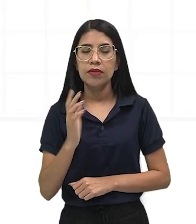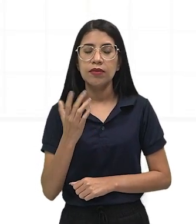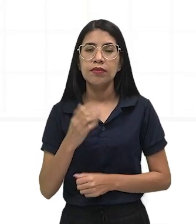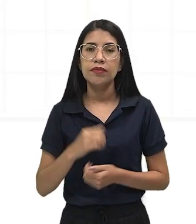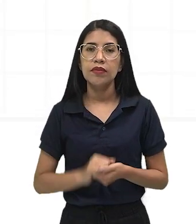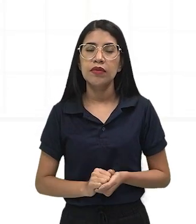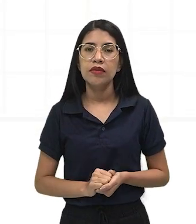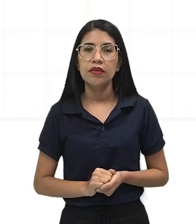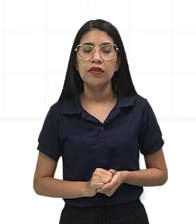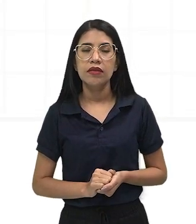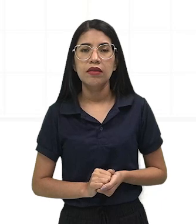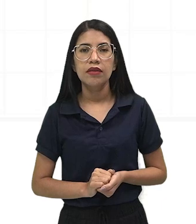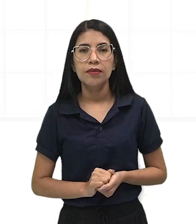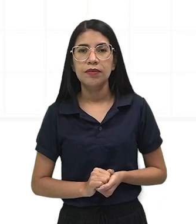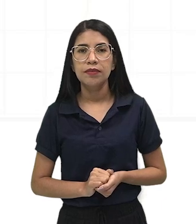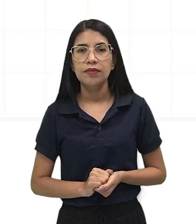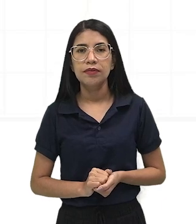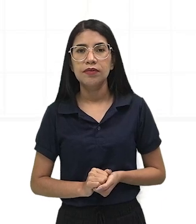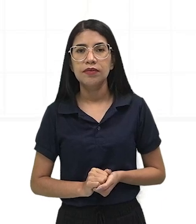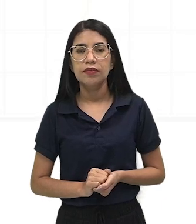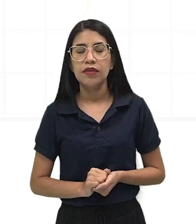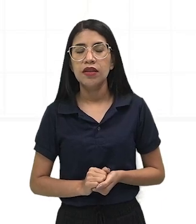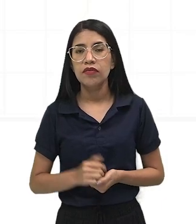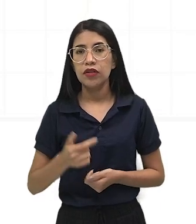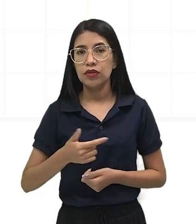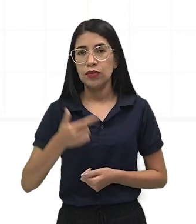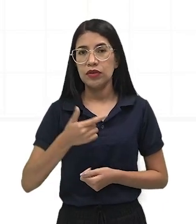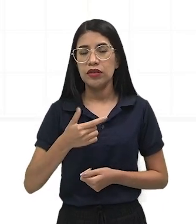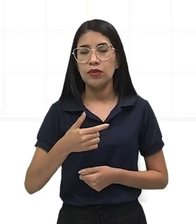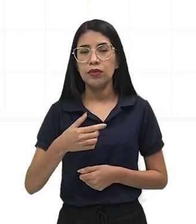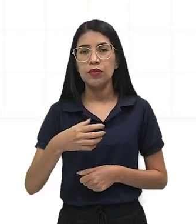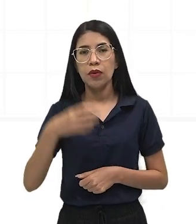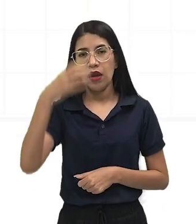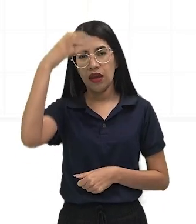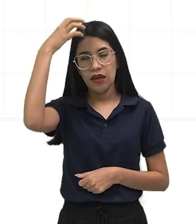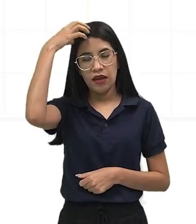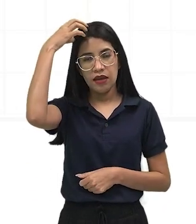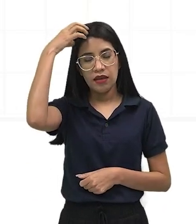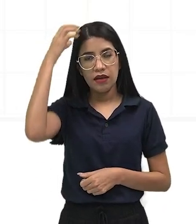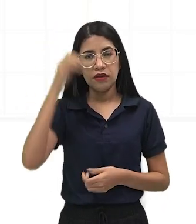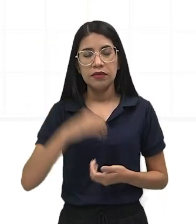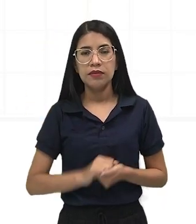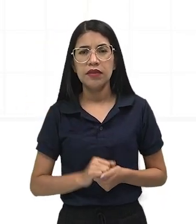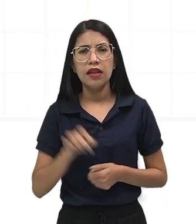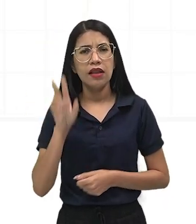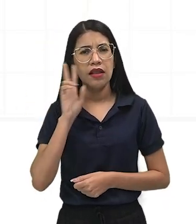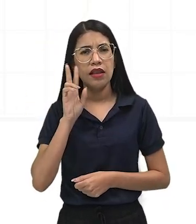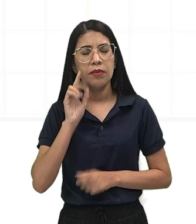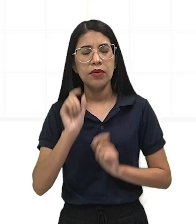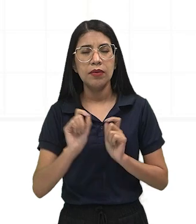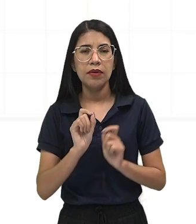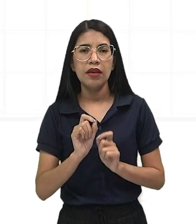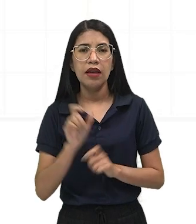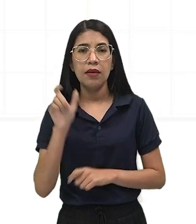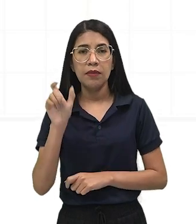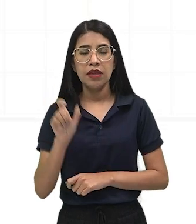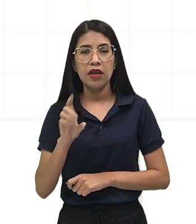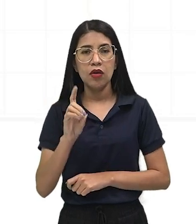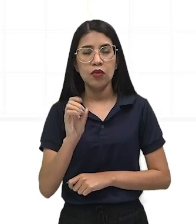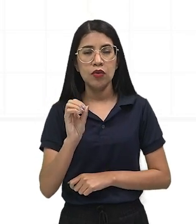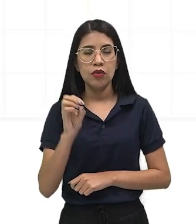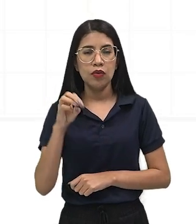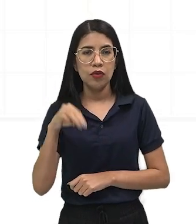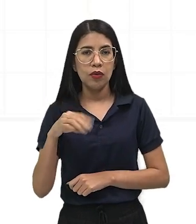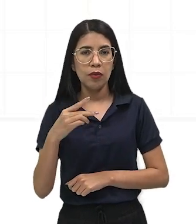do segundo reinado, Segundo reinado, nós vamos lembrar lá de